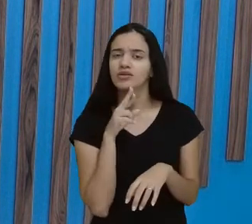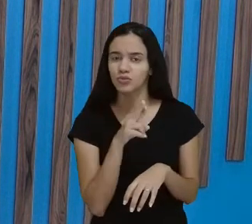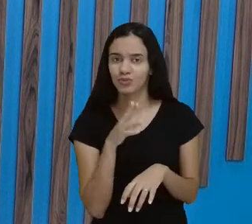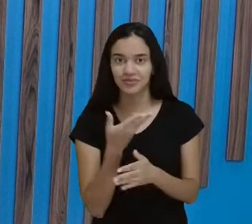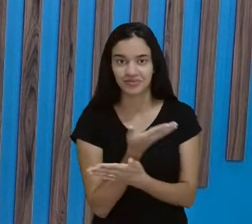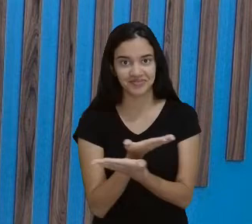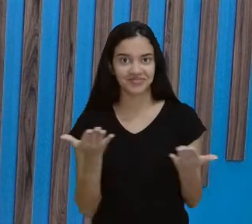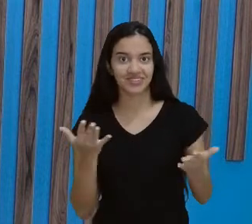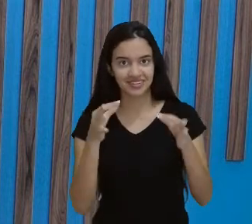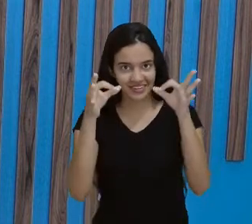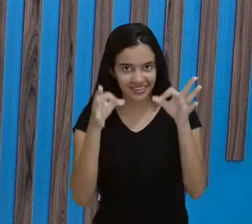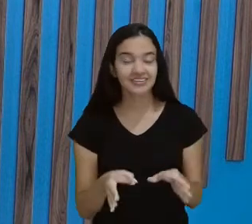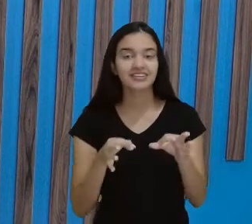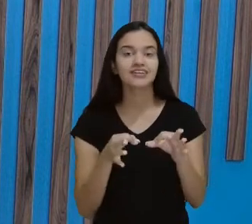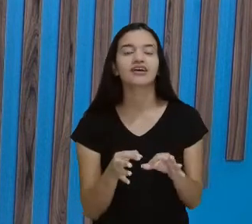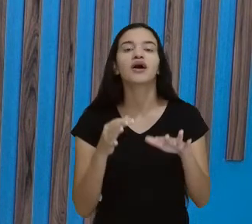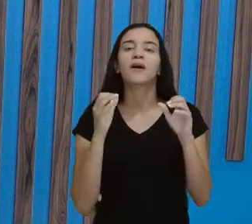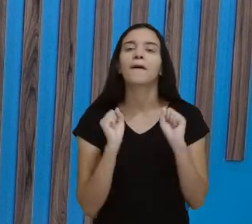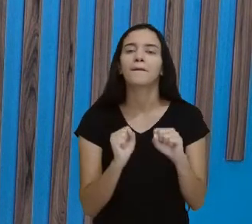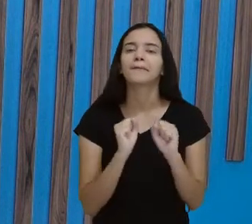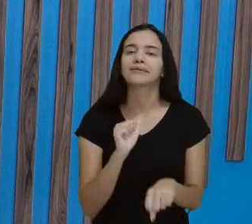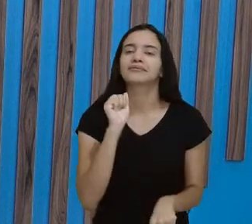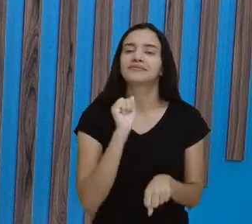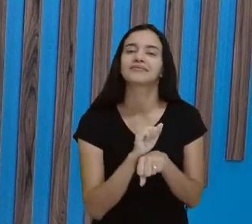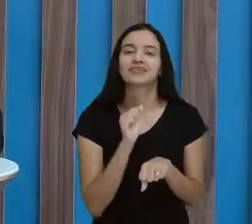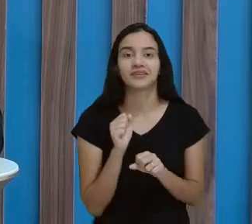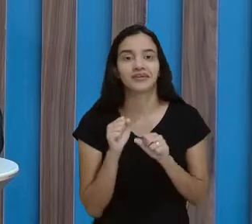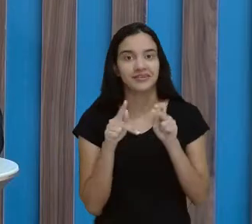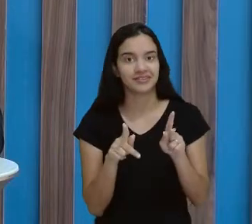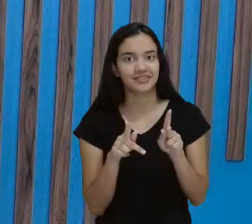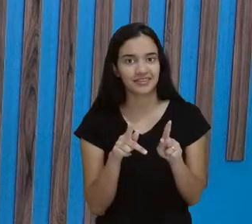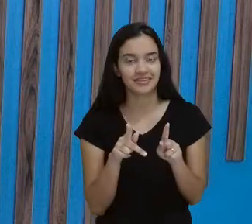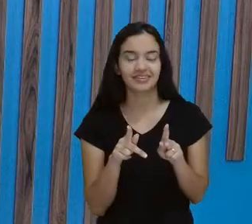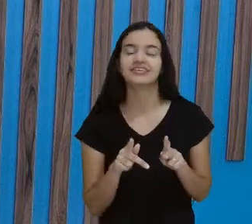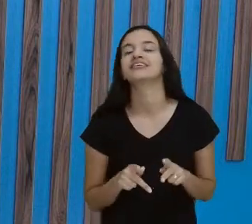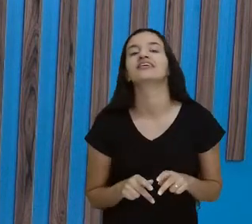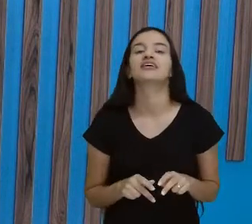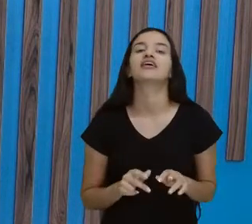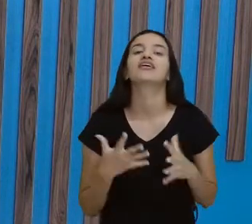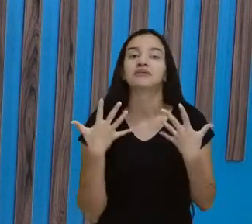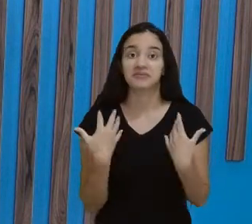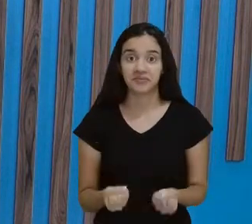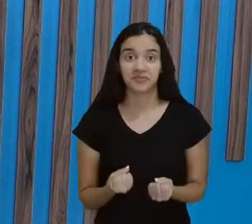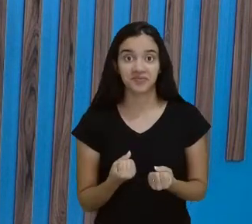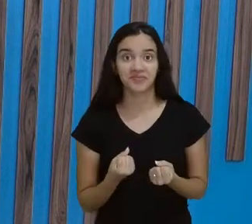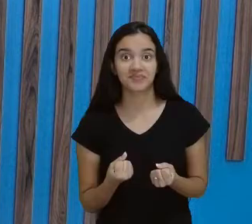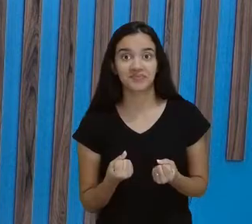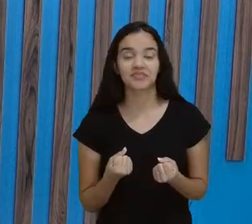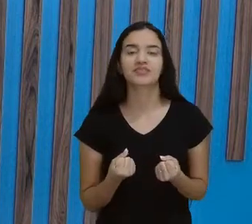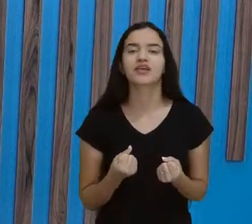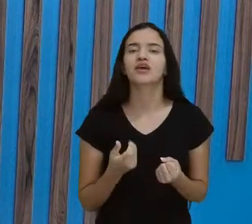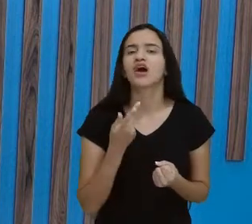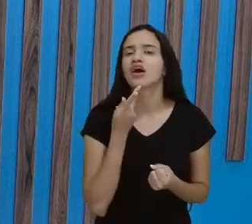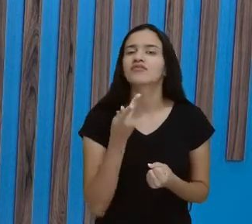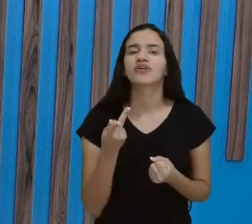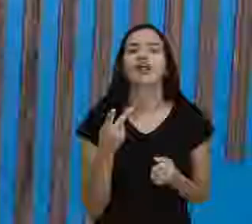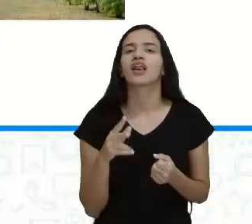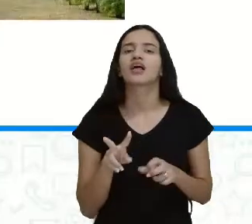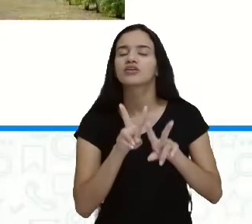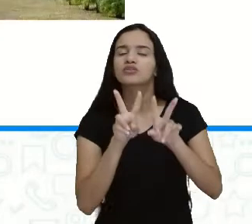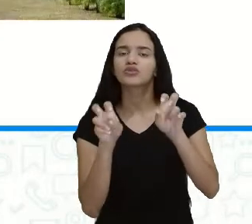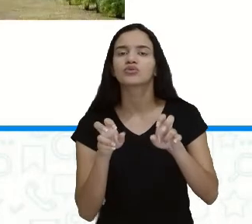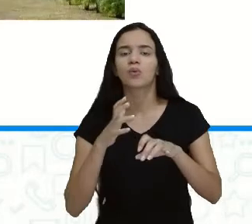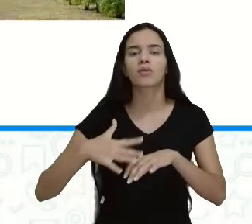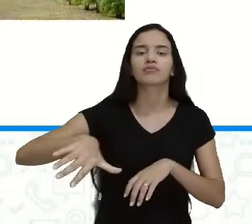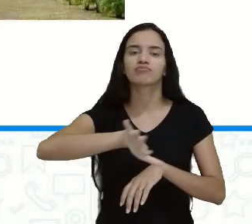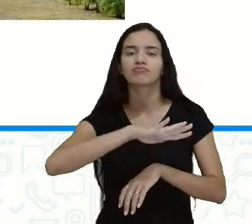vocês. Enquanto isso, pode me interromper, viu, Casey? Tá, se tiver joia. alguma coisa aí. Vamos lá. Vamos falar sobre espaço